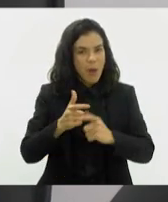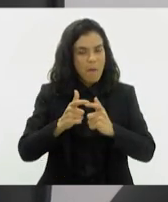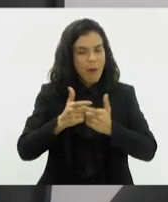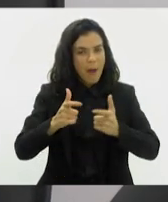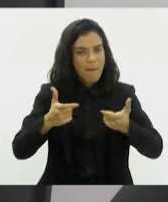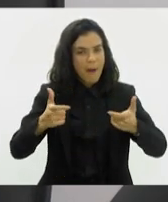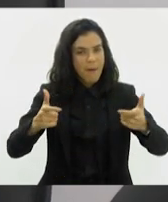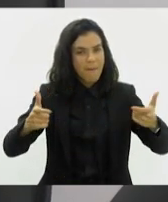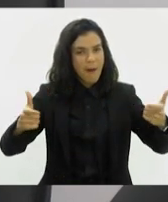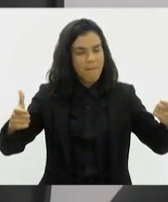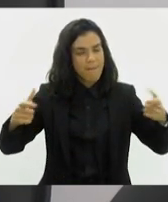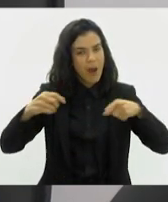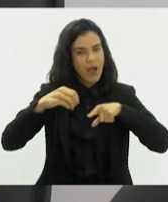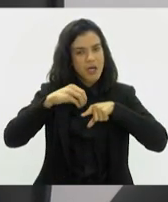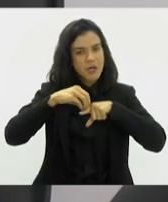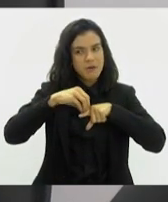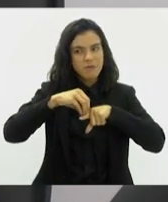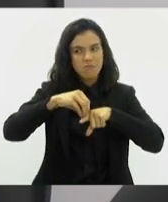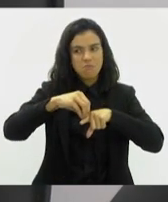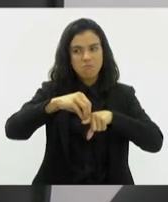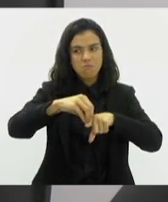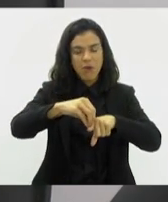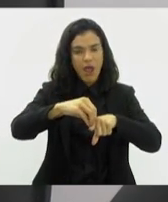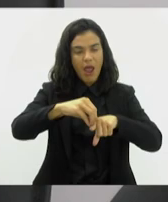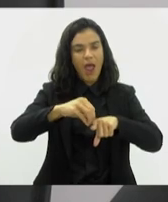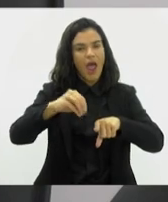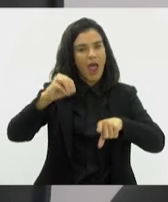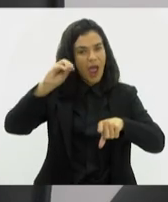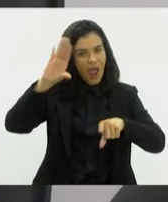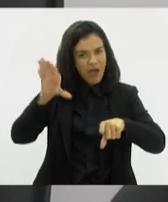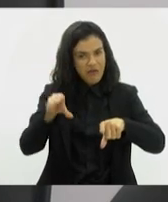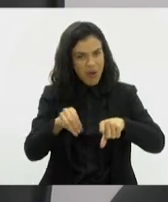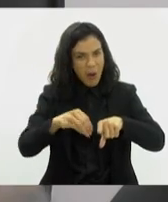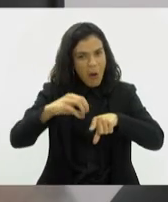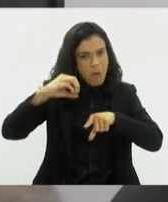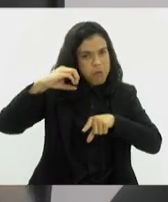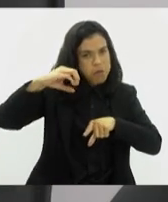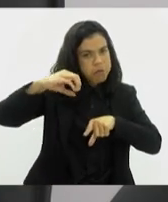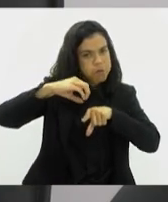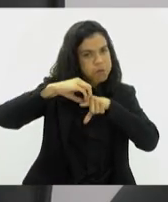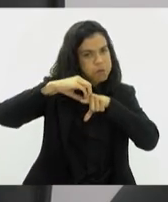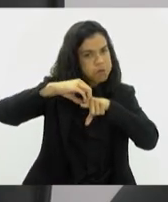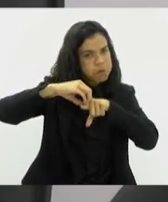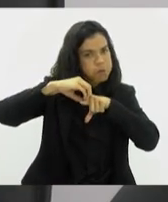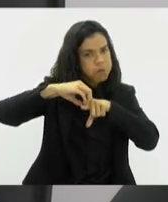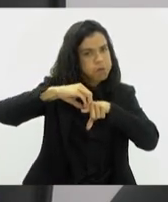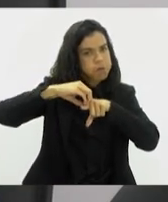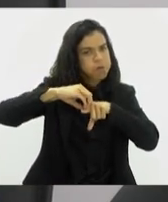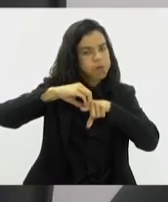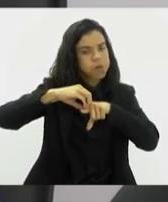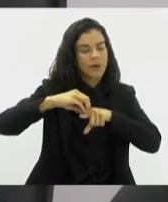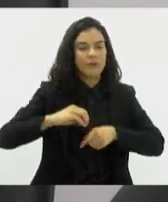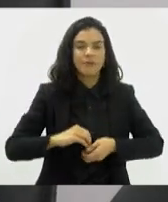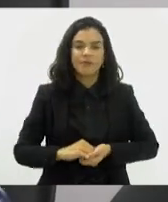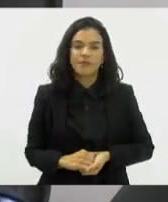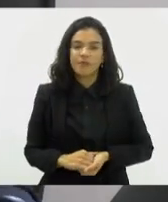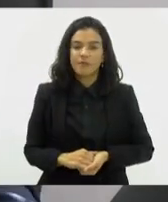proliferar. E a cada caramujo, cascudo, grande. Bom,